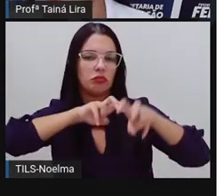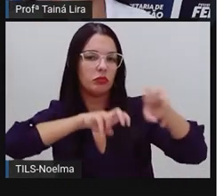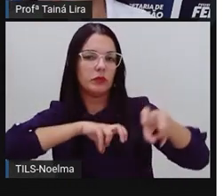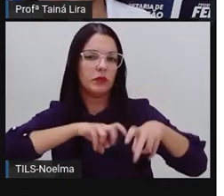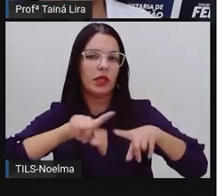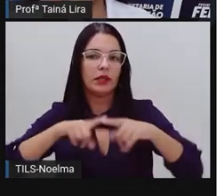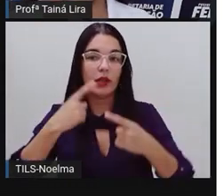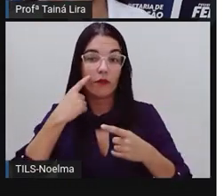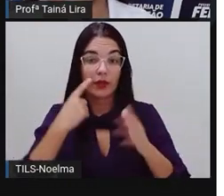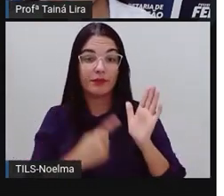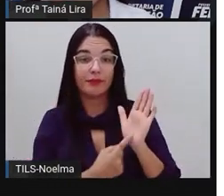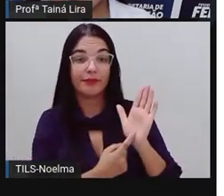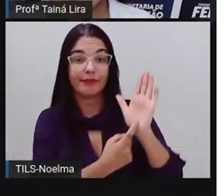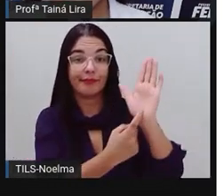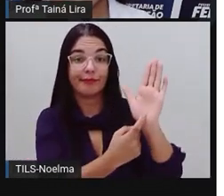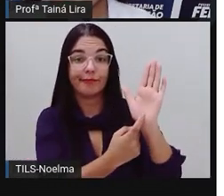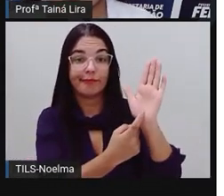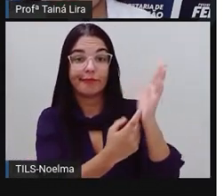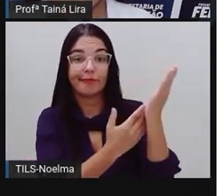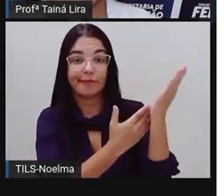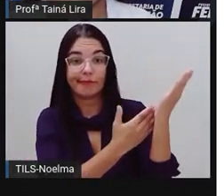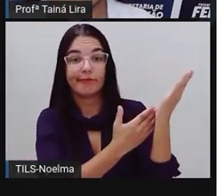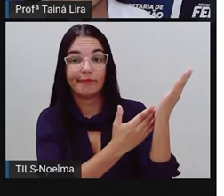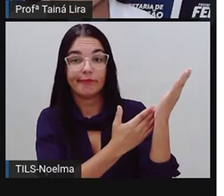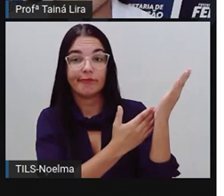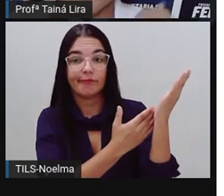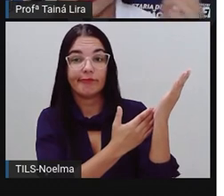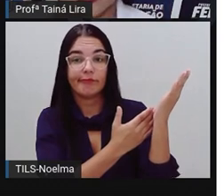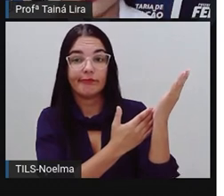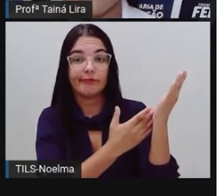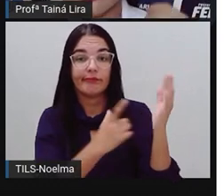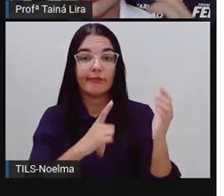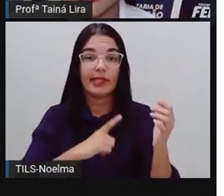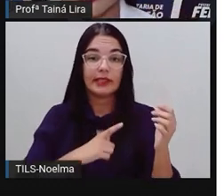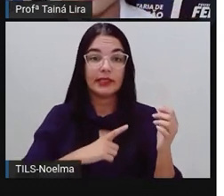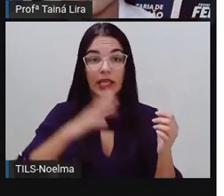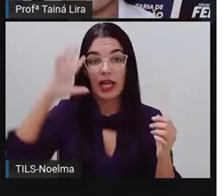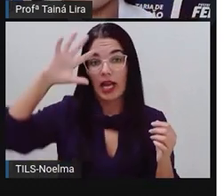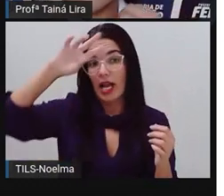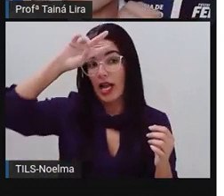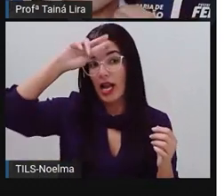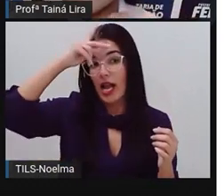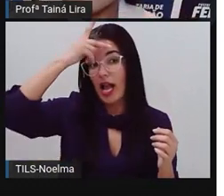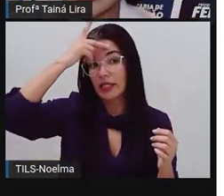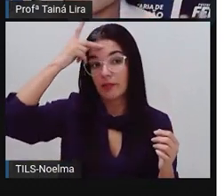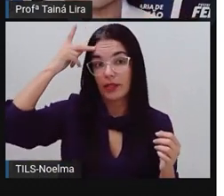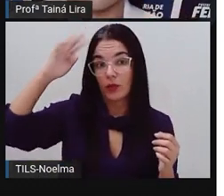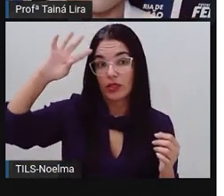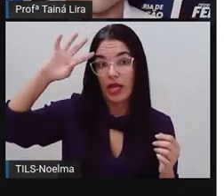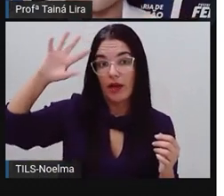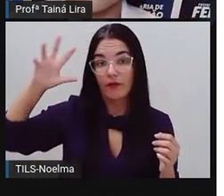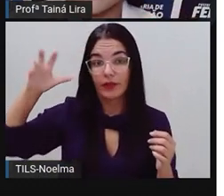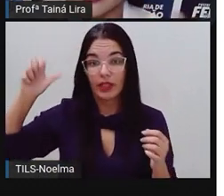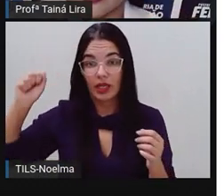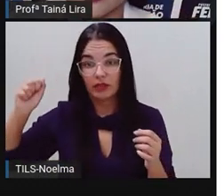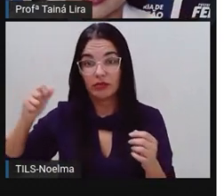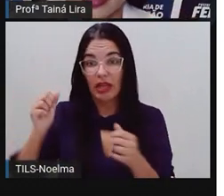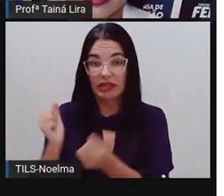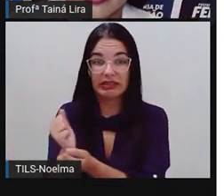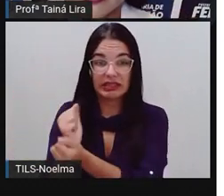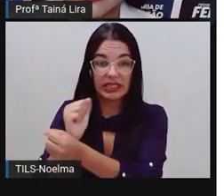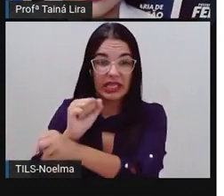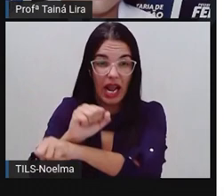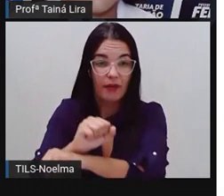justamente o mercado de escravos então essas pessoas os africanos que agora não era tratados mesmo como